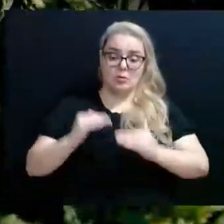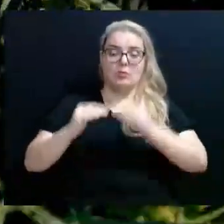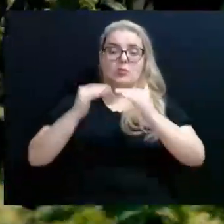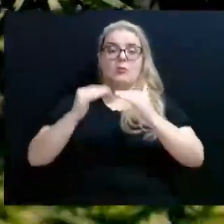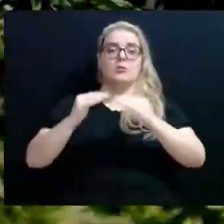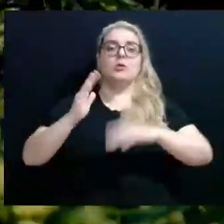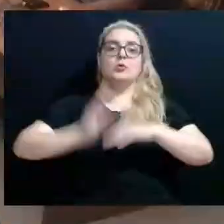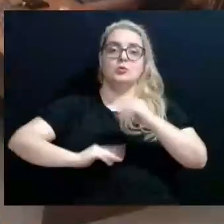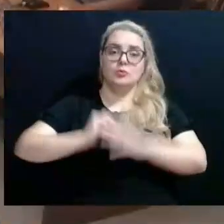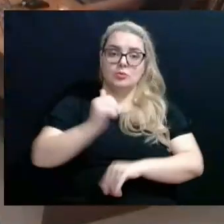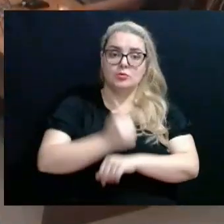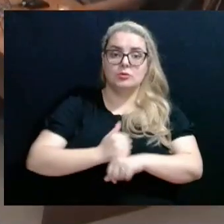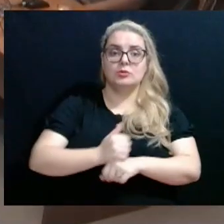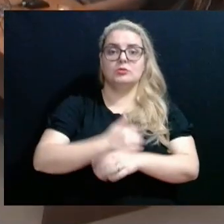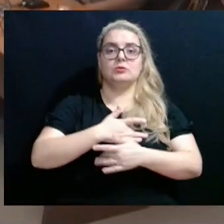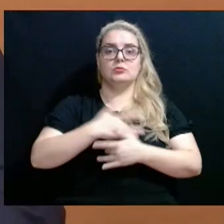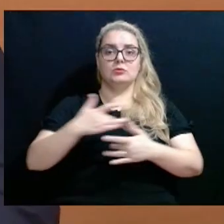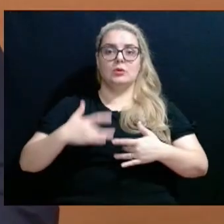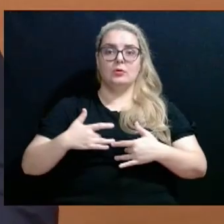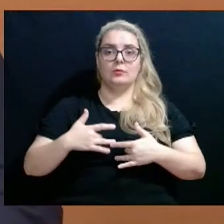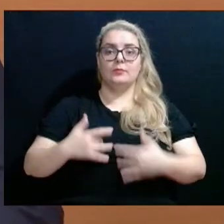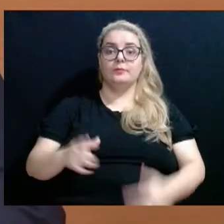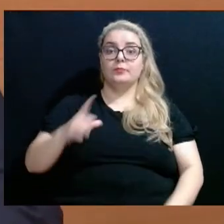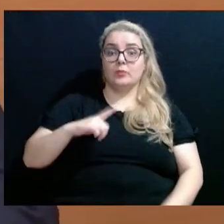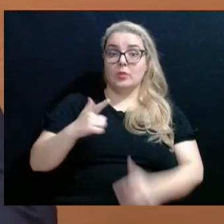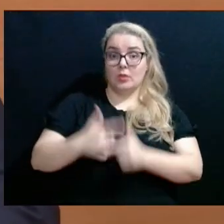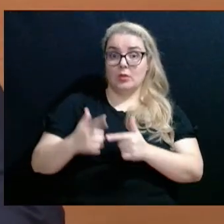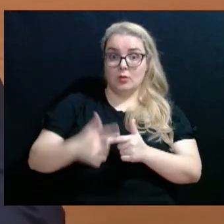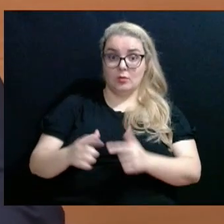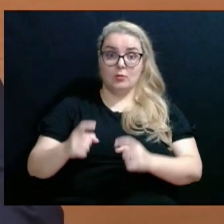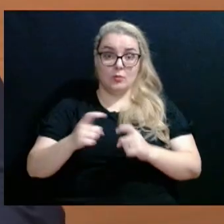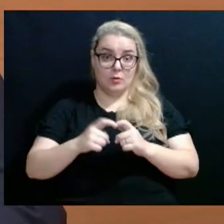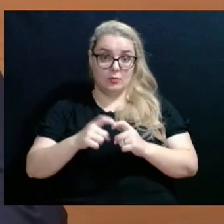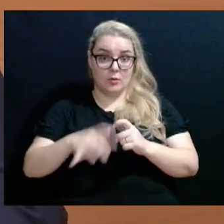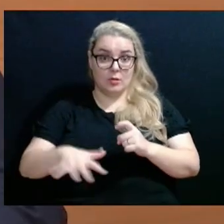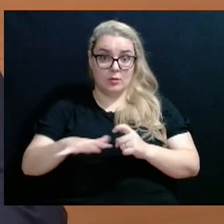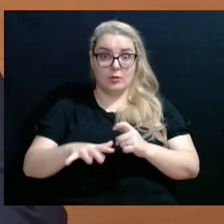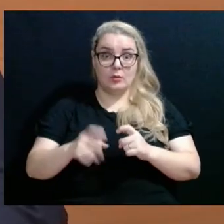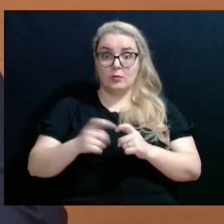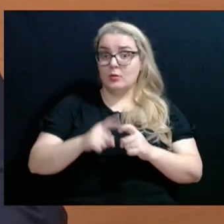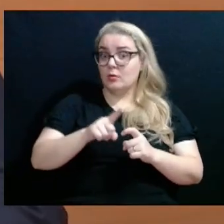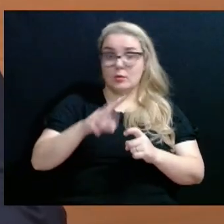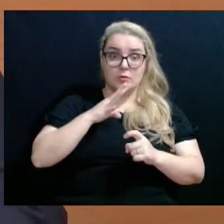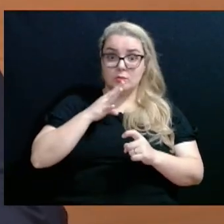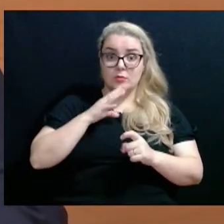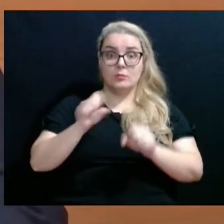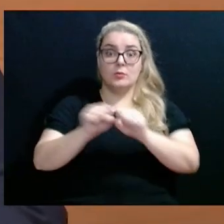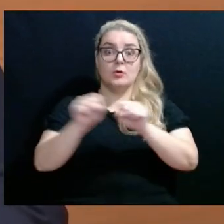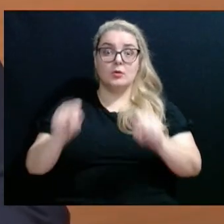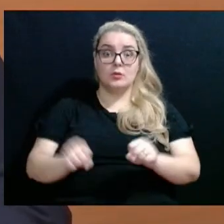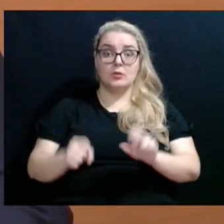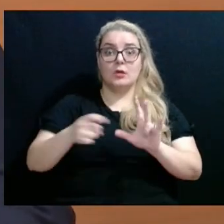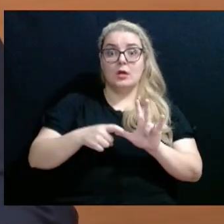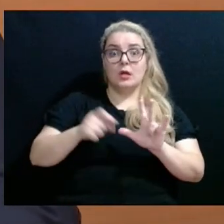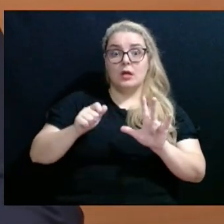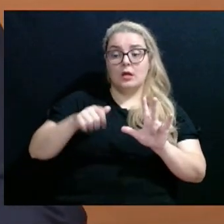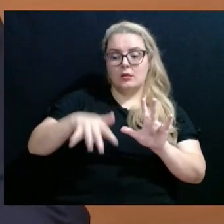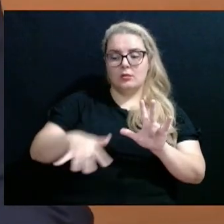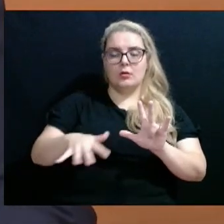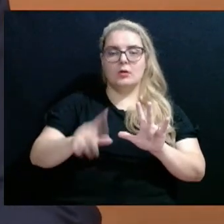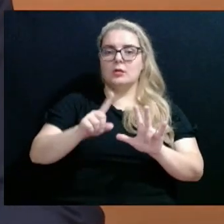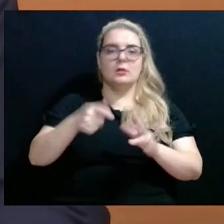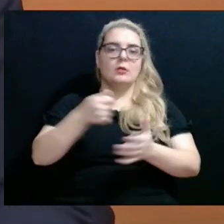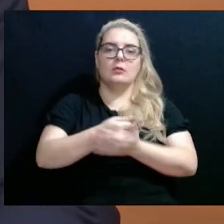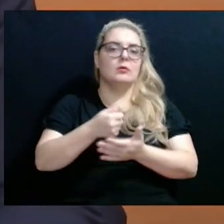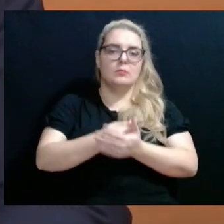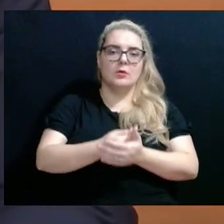profissionais de saúde. Tem um problema na medicina, que os médicos não conhecem, porque o sistema endocannabinoide ele não é matéria obrigatória nos cursos de